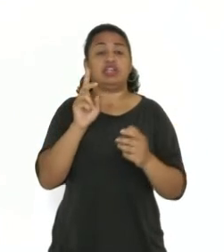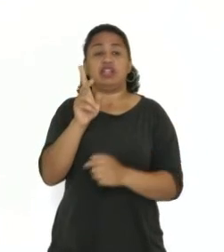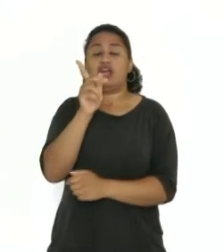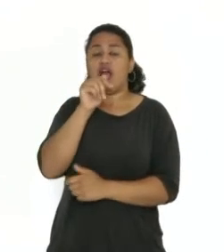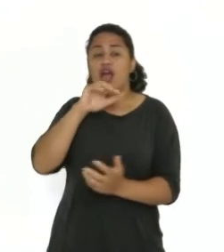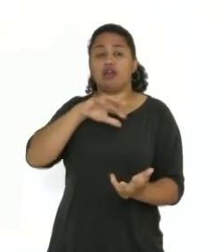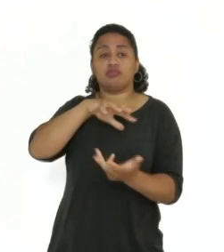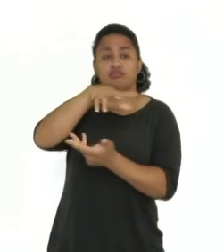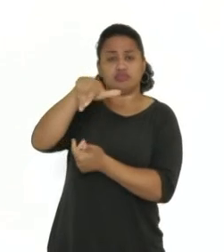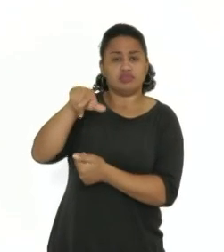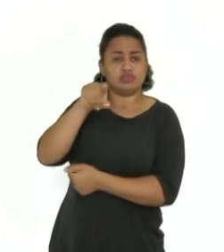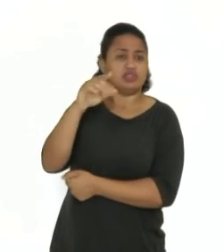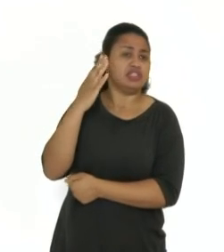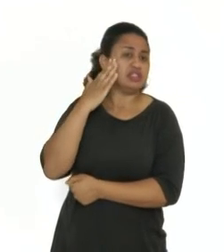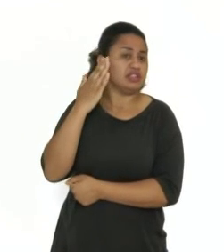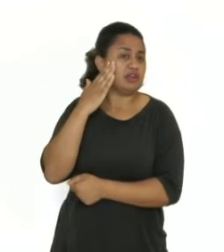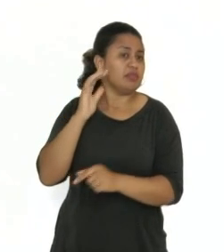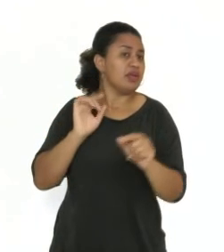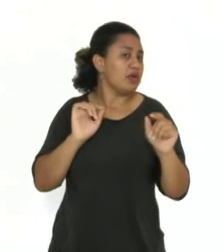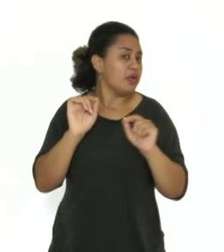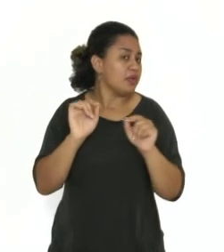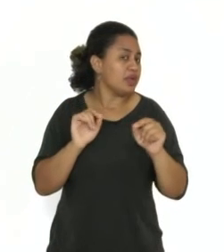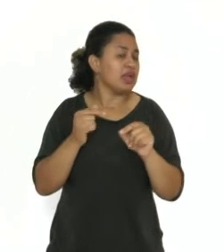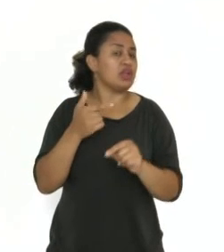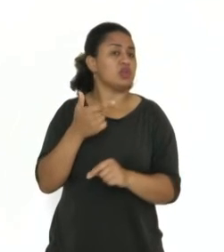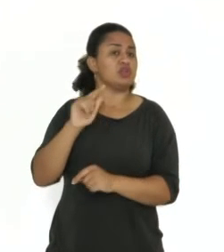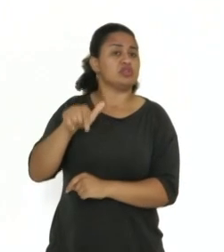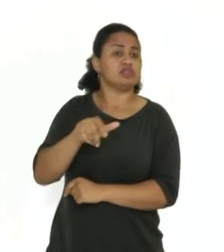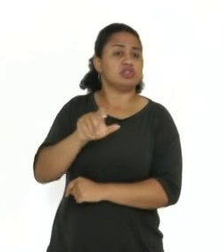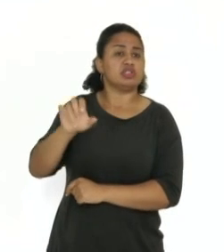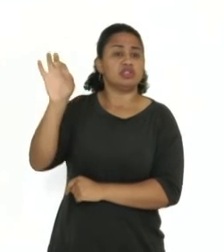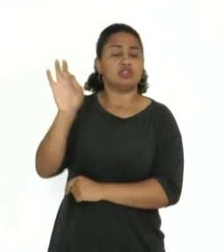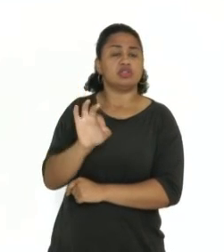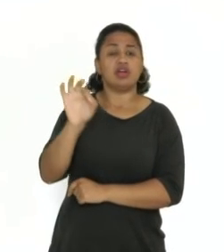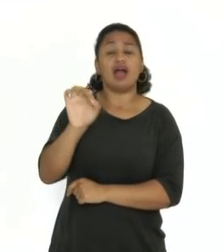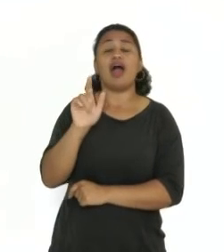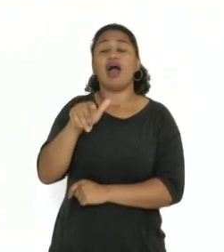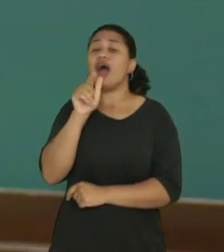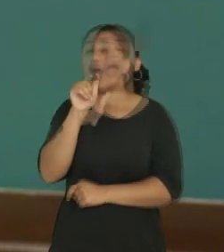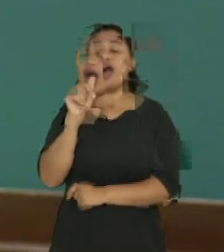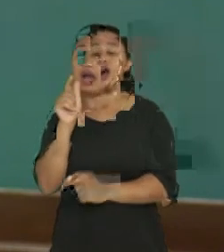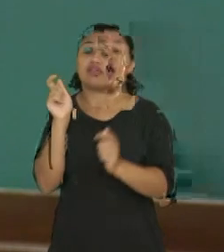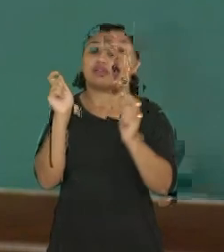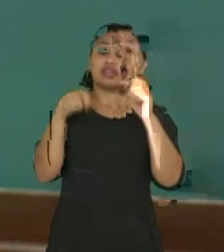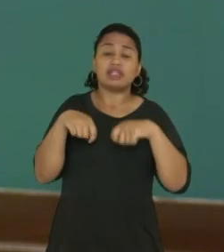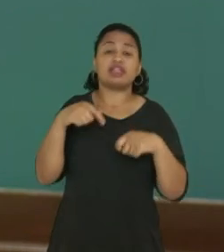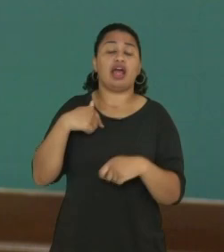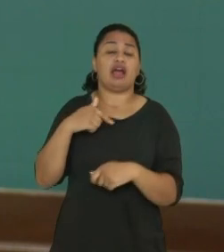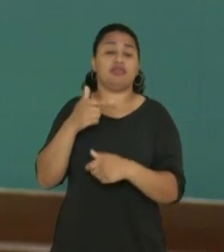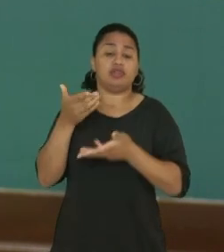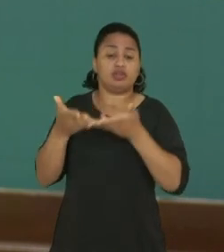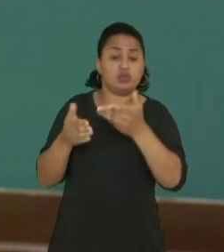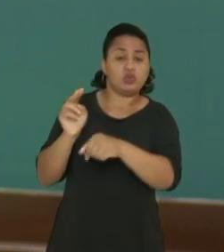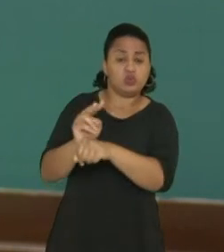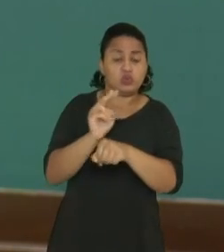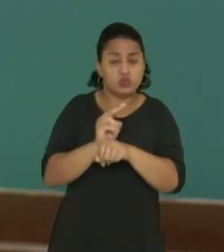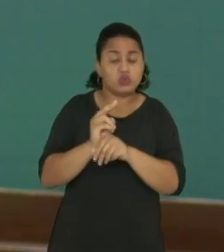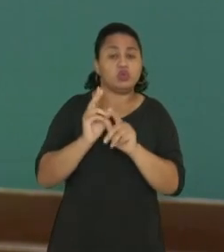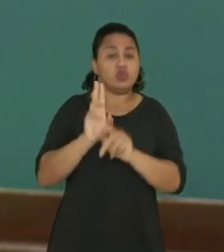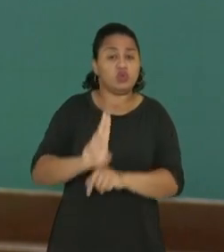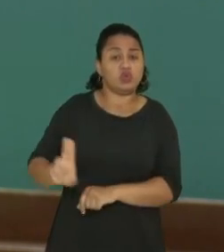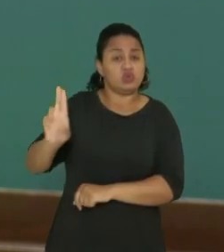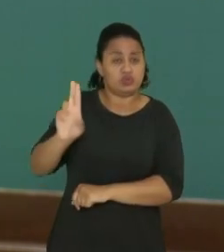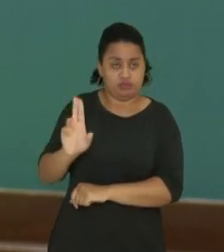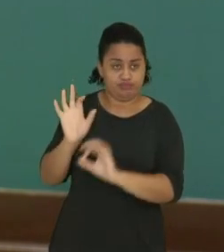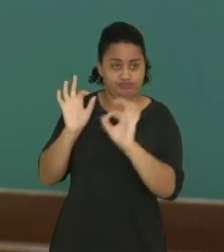do planeta, você sabia que, né, cerca de 2,5% são de água doce, aquela que a gente consegue tratar para estar